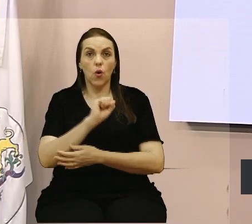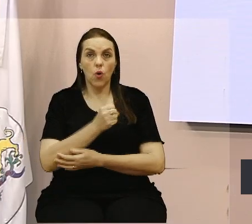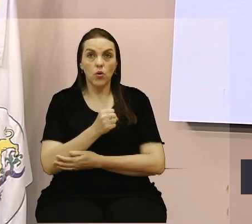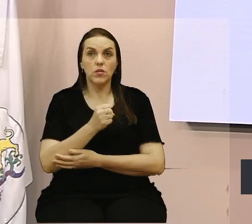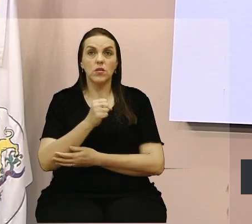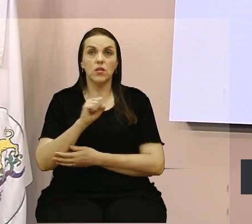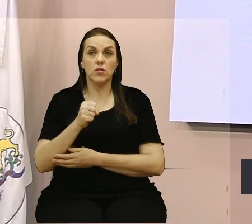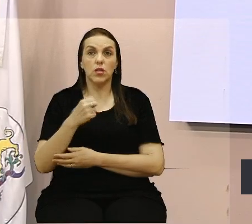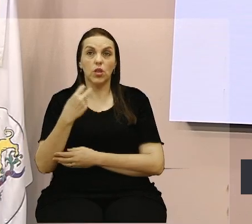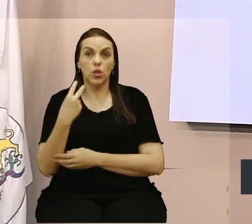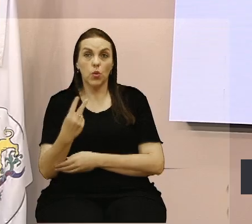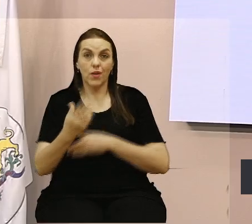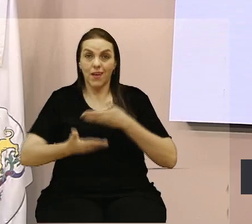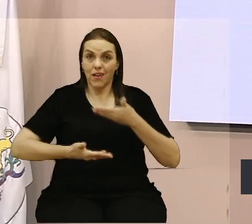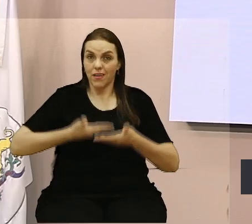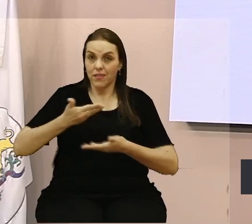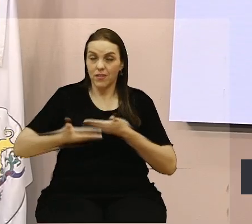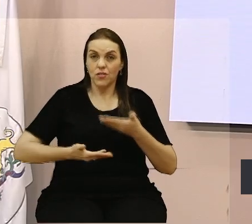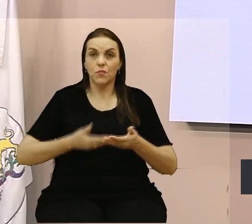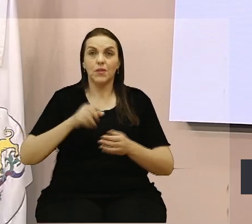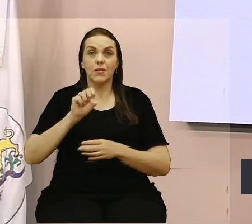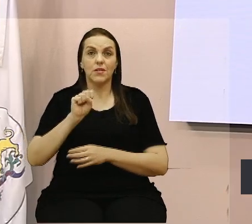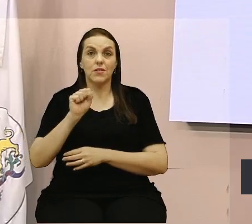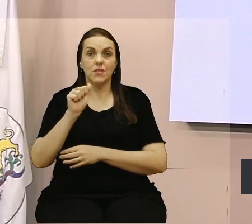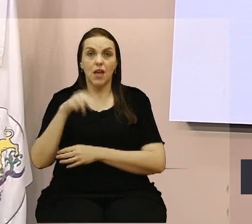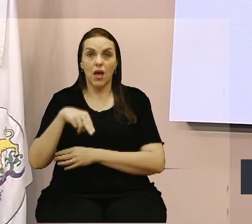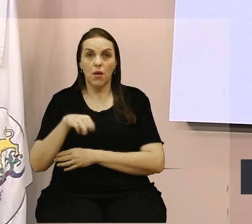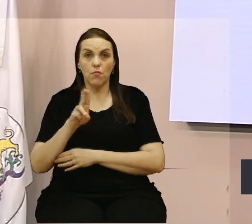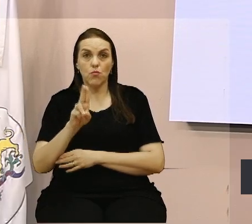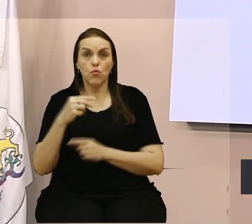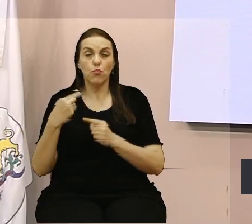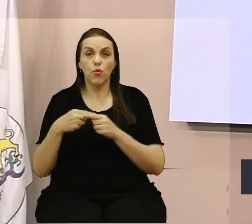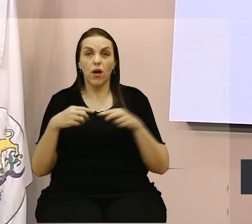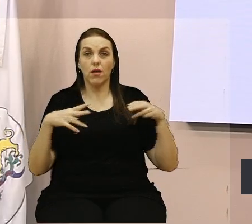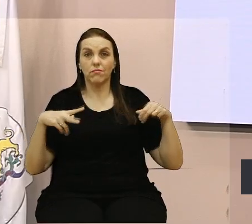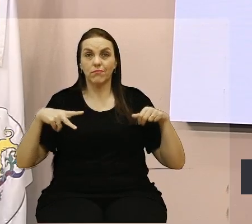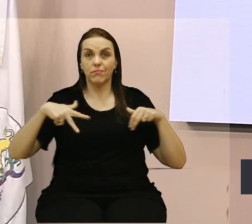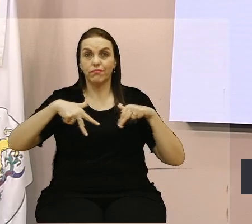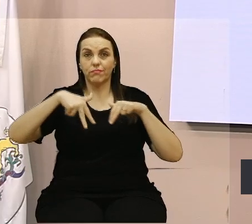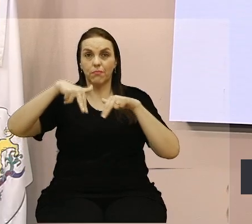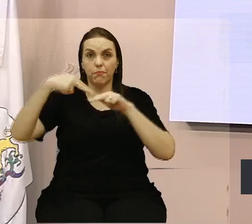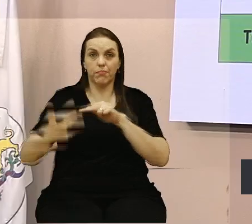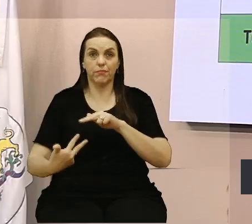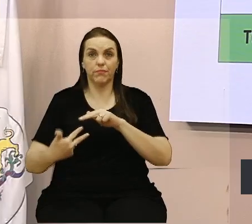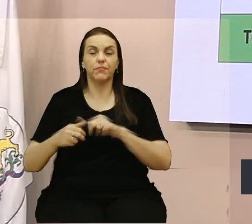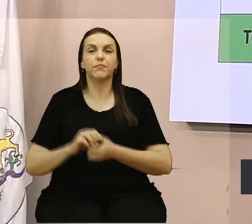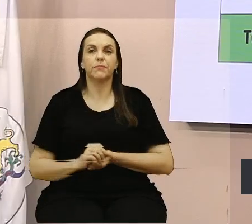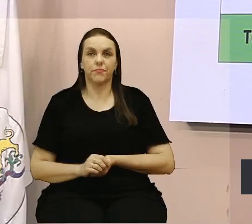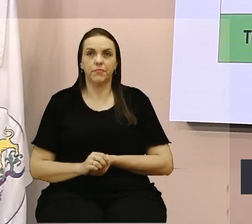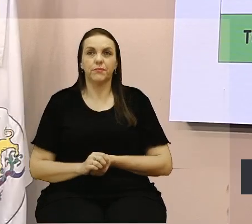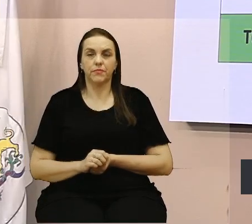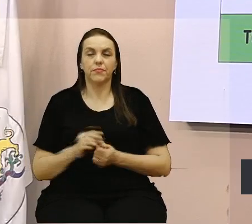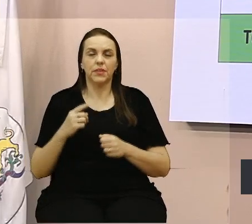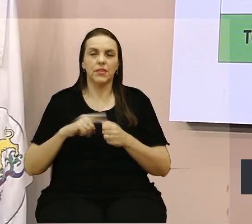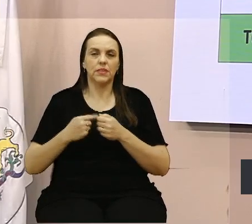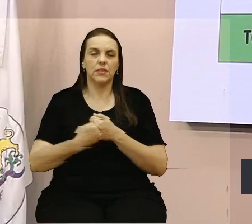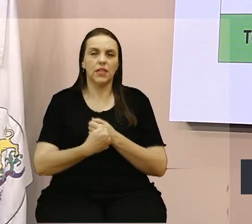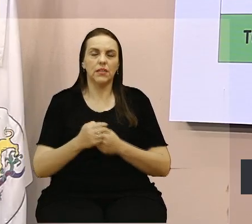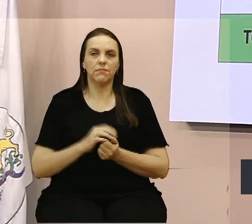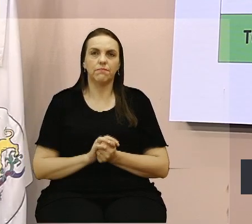882 atendimentos via SAMU só por atropelamento em nossa cidade. Pode passar.